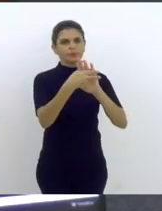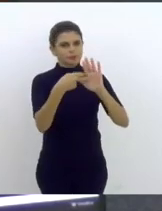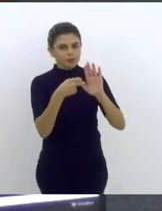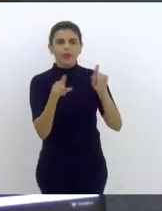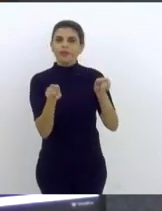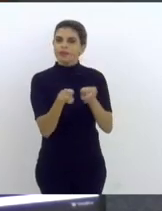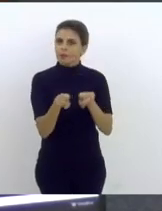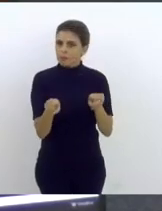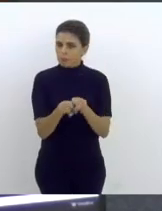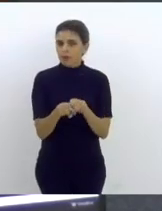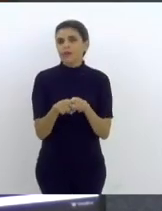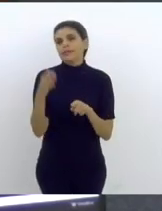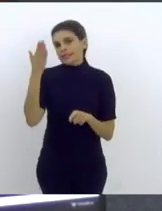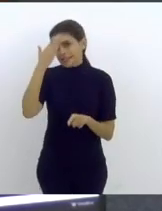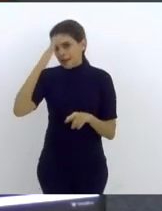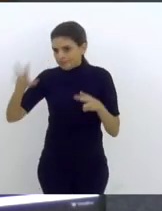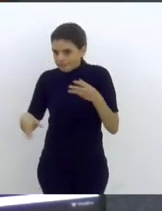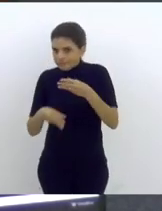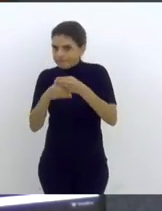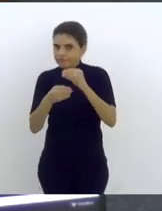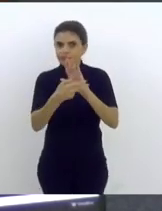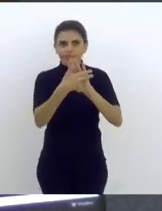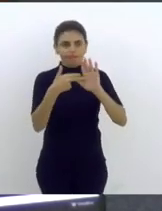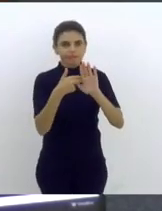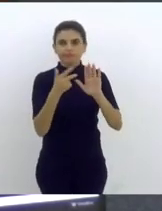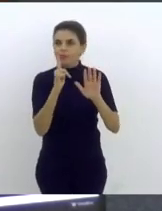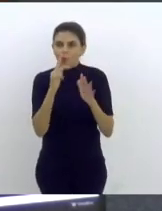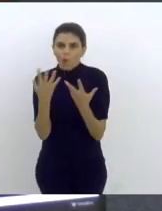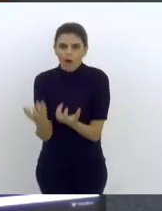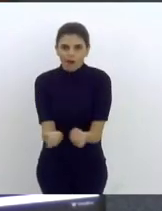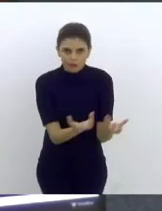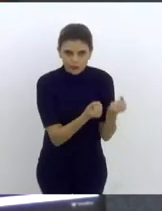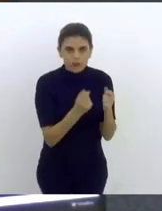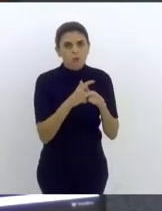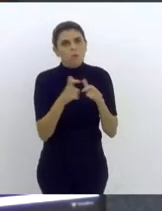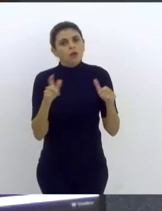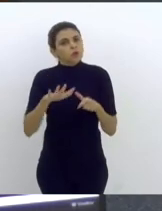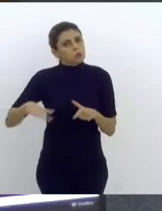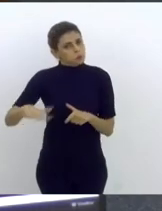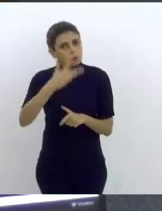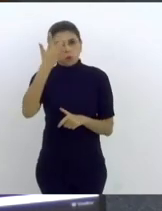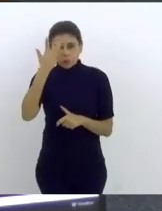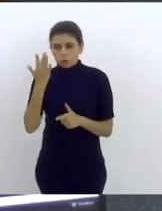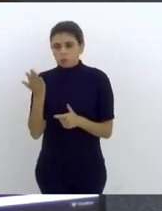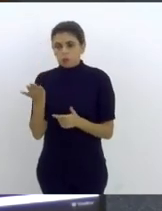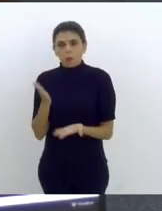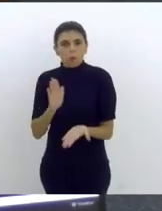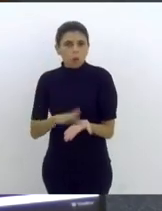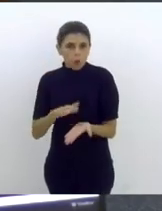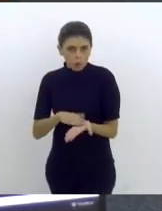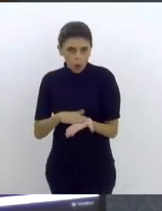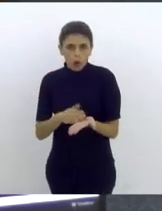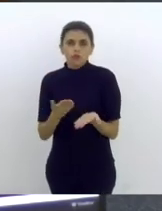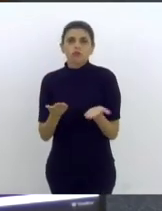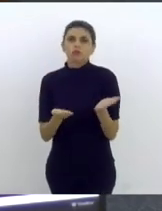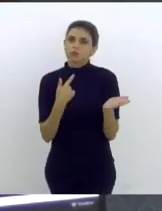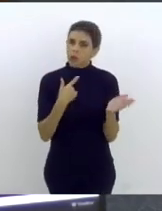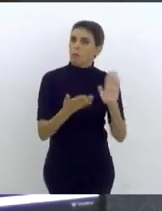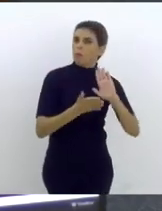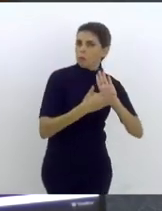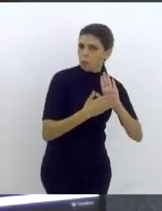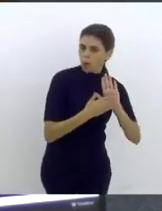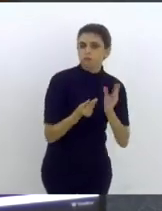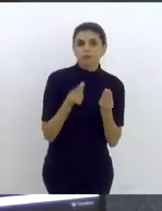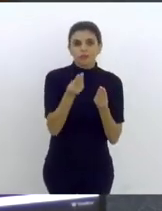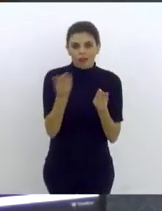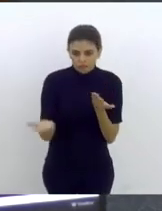embora a emenda não tenha sido acolhida mas eu acho que todos aqueles que apresentam emendas né tentativa de